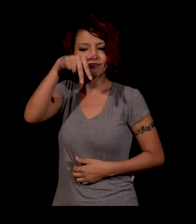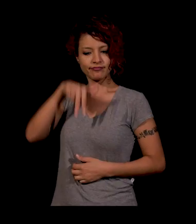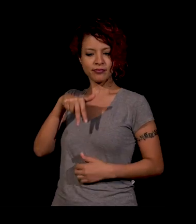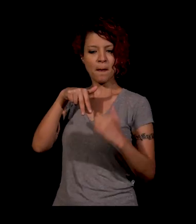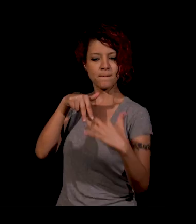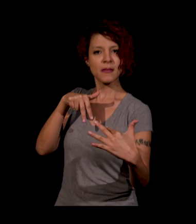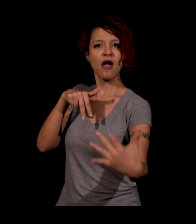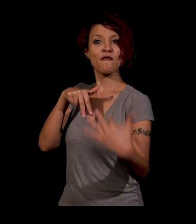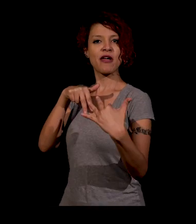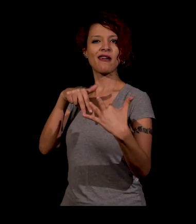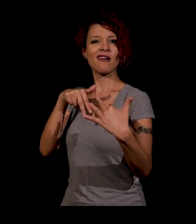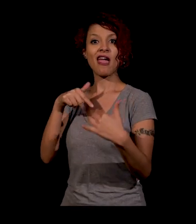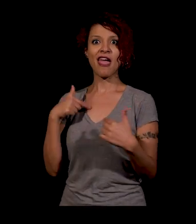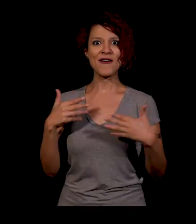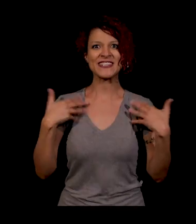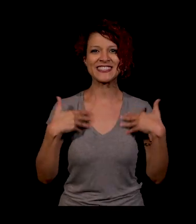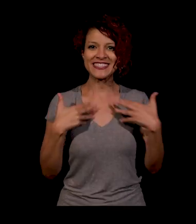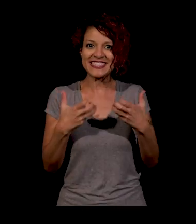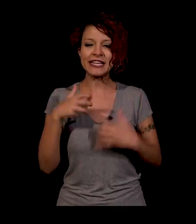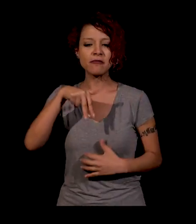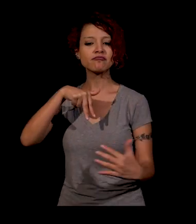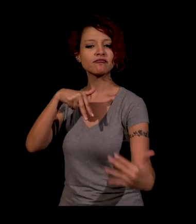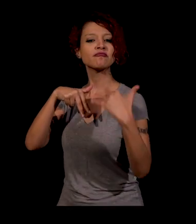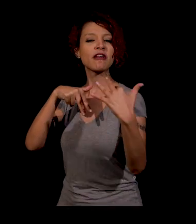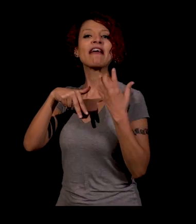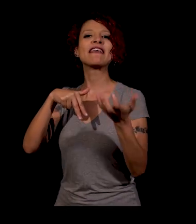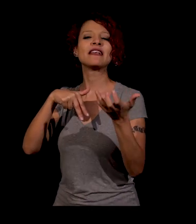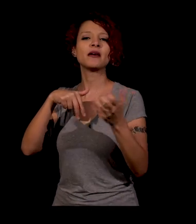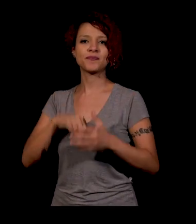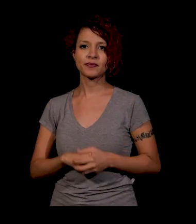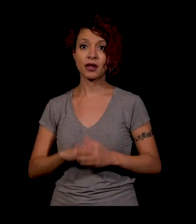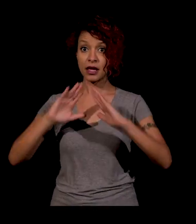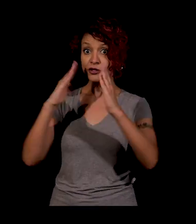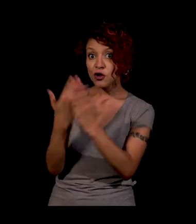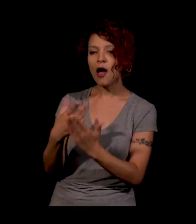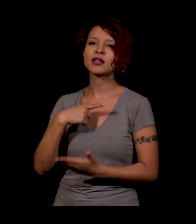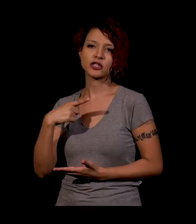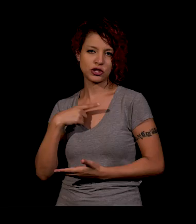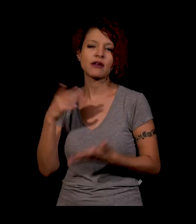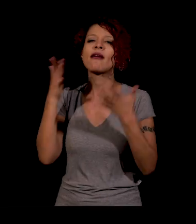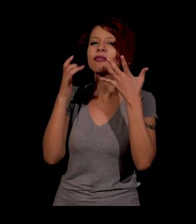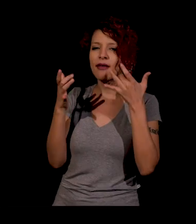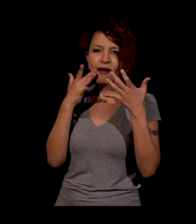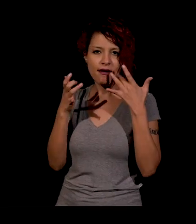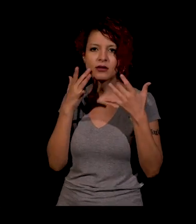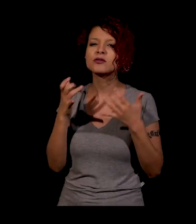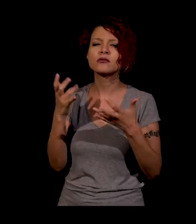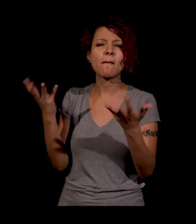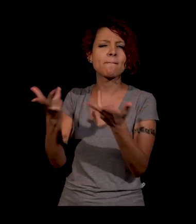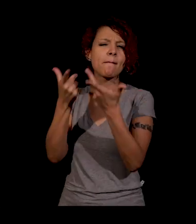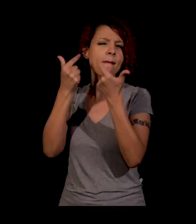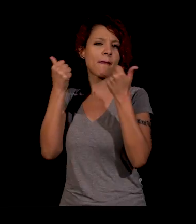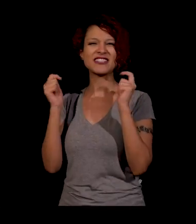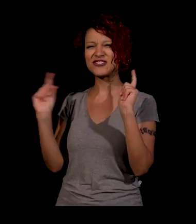frente. Então, eu tinha um estímulo, assim, eu queria muito ler lá na frente. E tinha teatro na escola e era uma coisa incrível, era